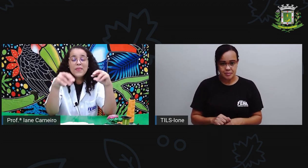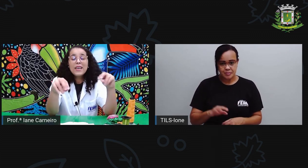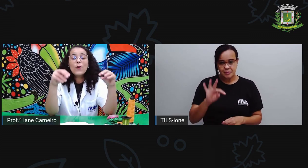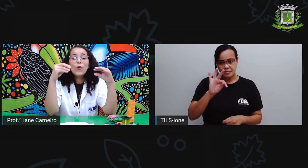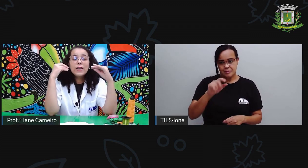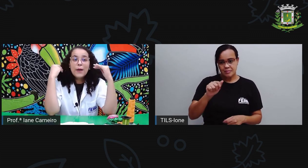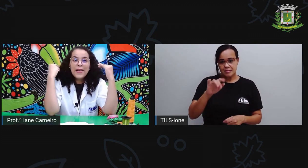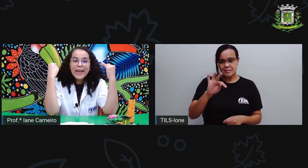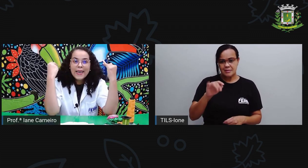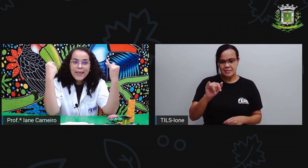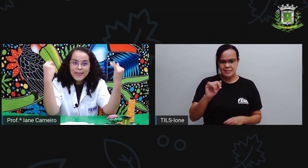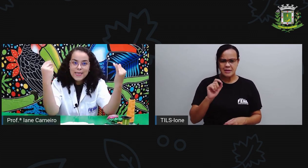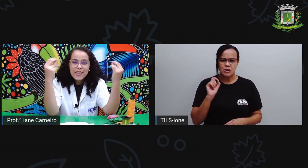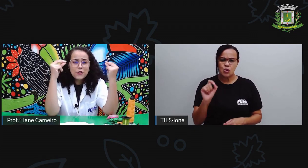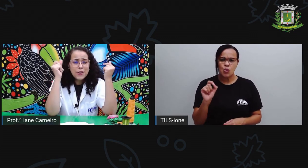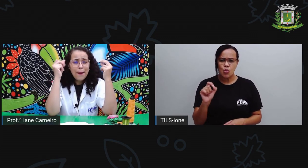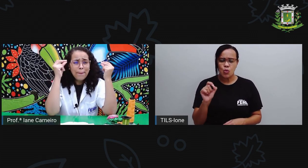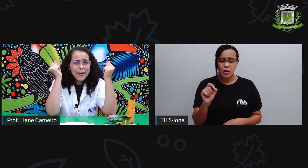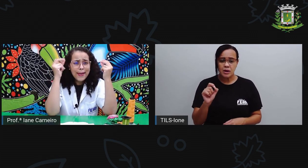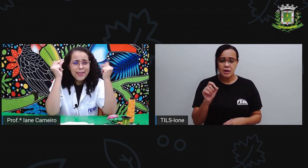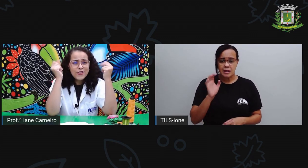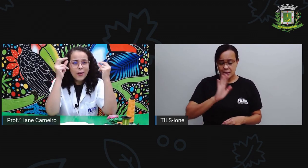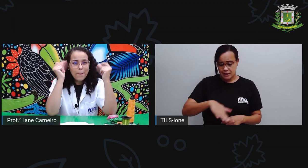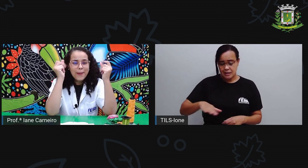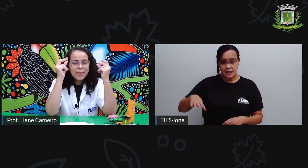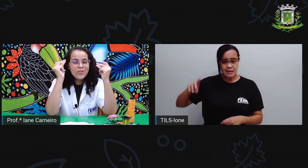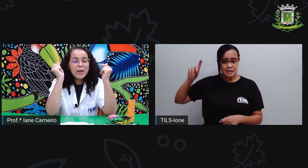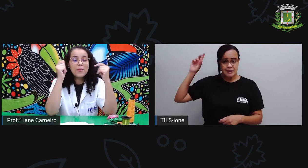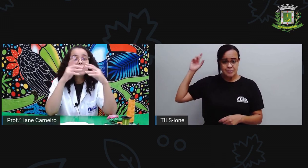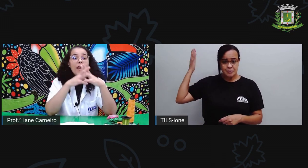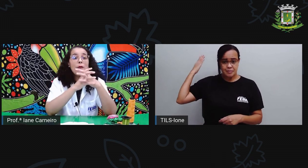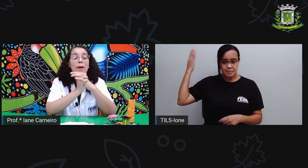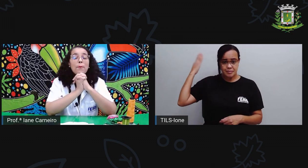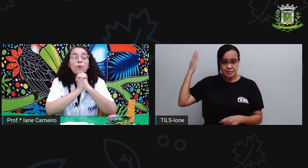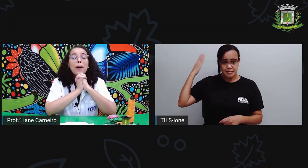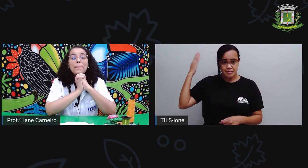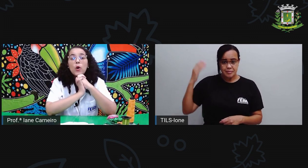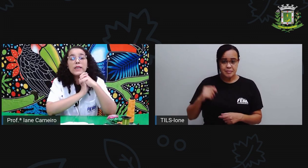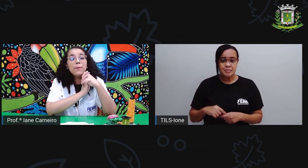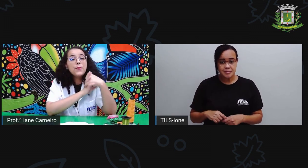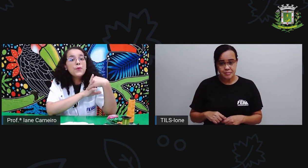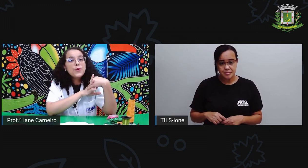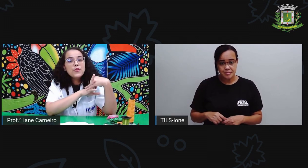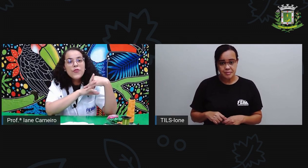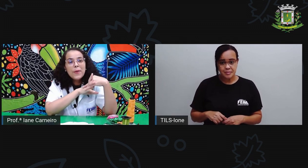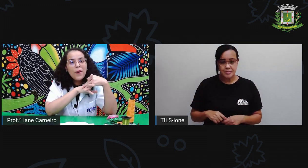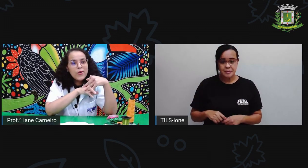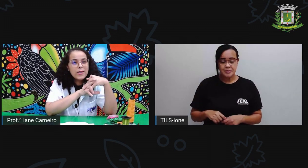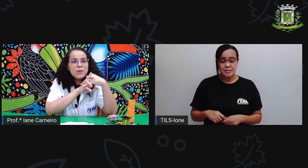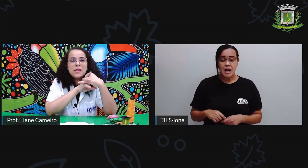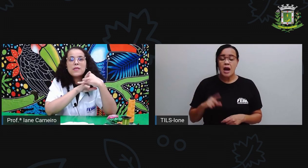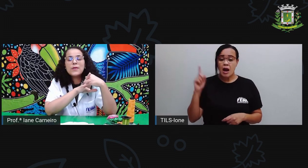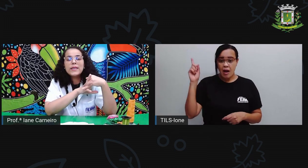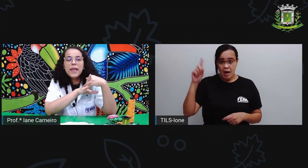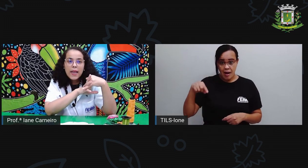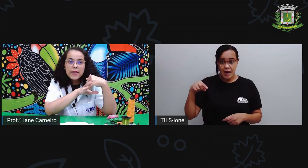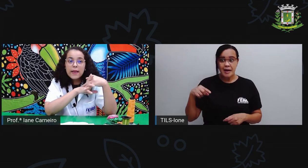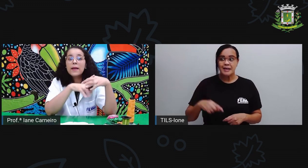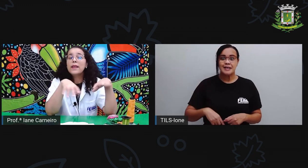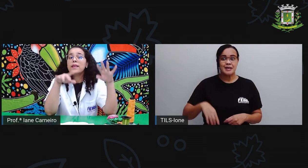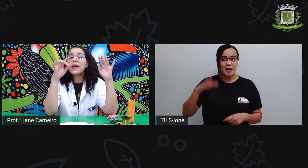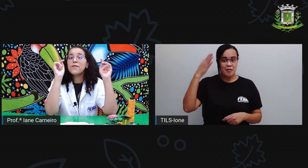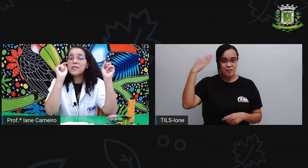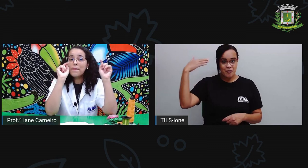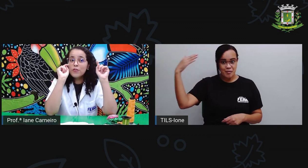ideia. Quando eu era criança, antigamente, ó, bem antigamente, era uma moda muito famosa nos anos